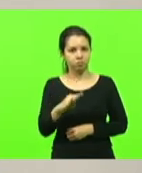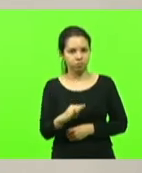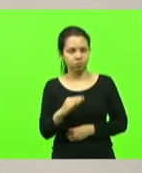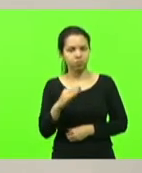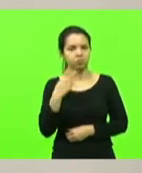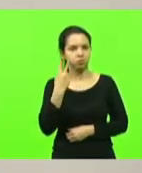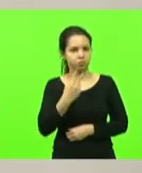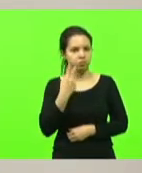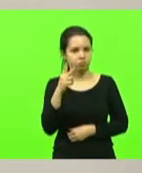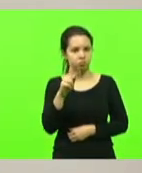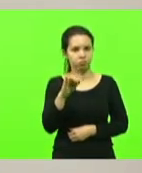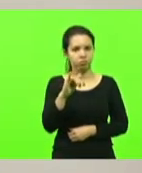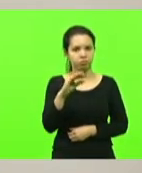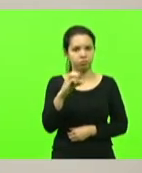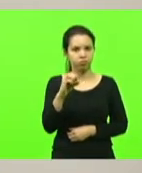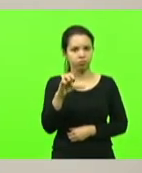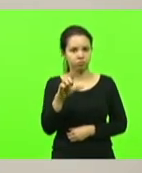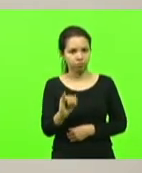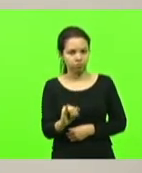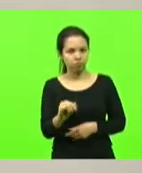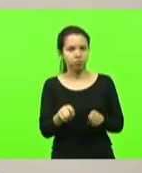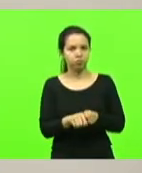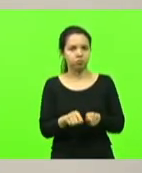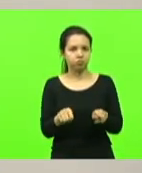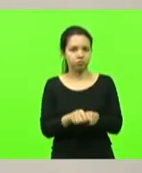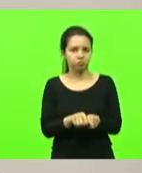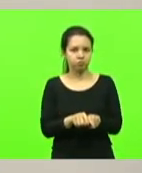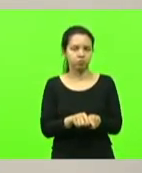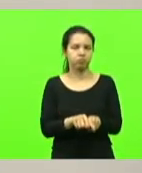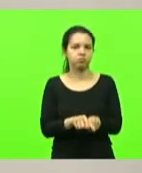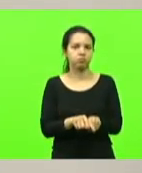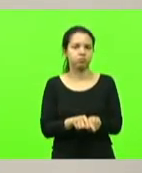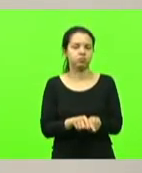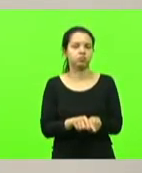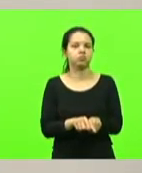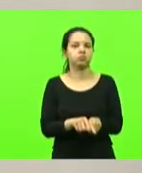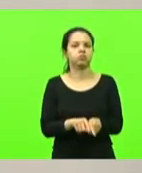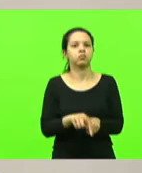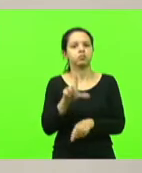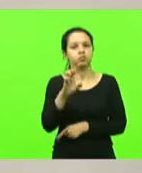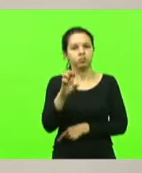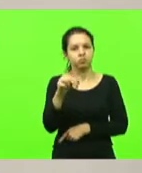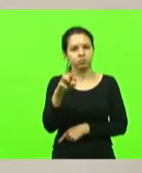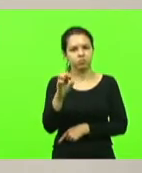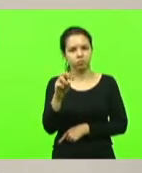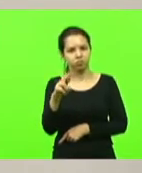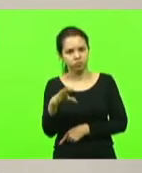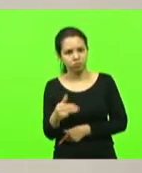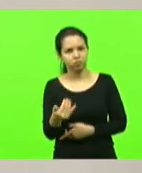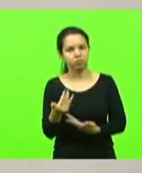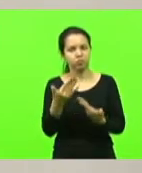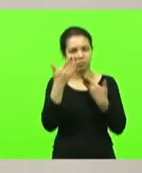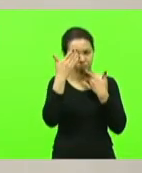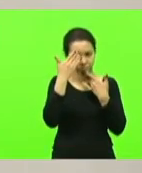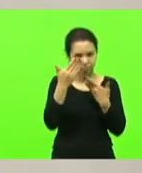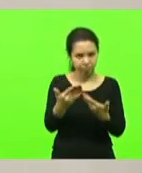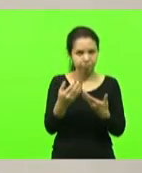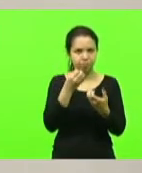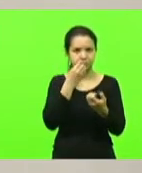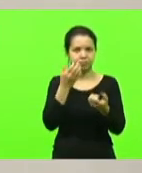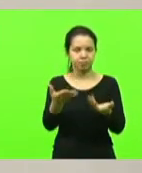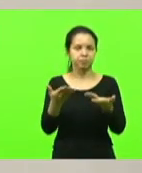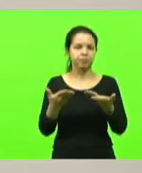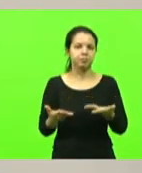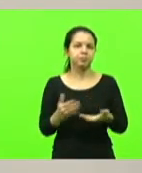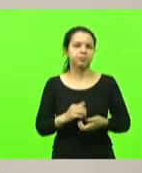Piccoli, e secretário da Administração, e Leonardo Luiz, diretor de esporte. Obrigado pela presença aqui, sejam bem-vindos.